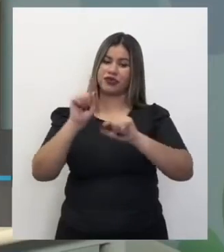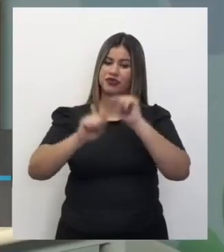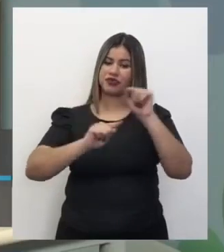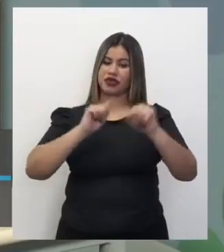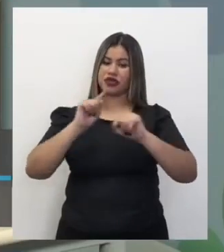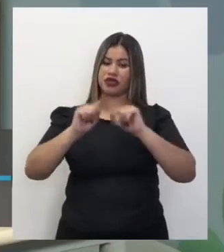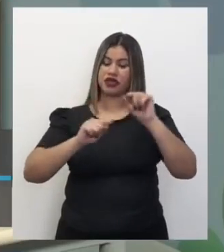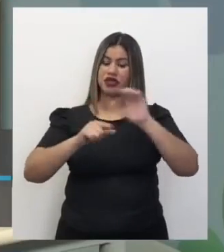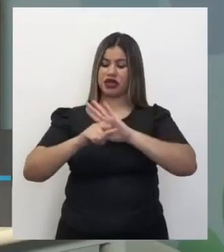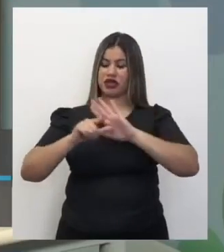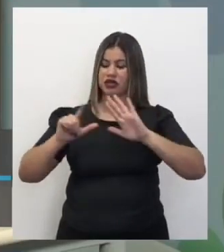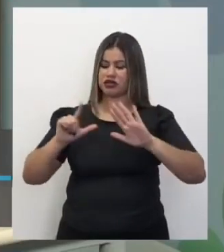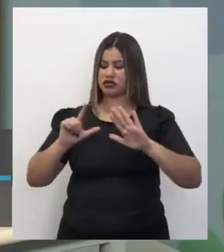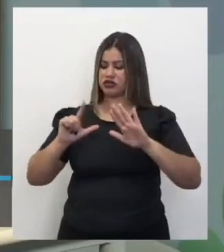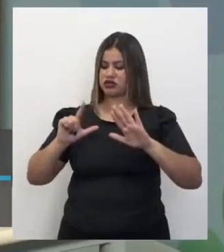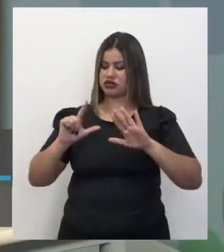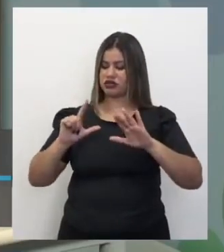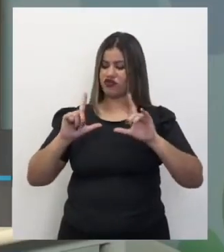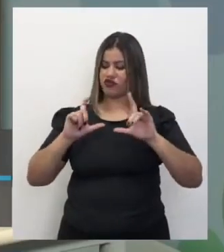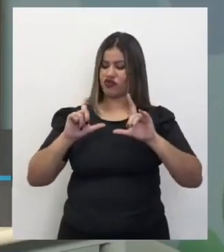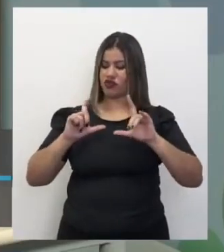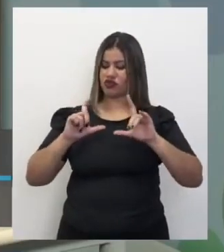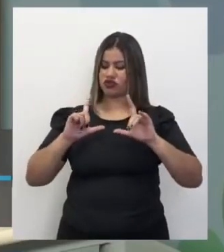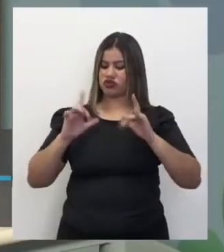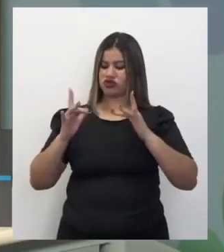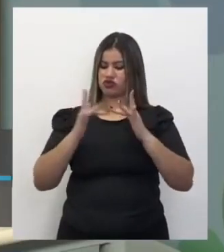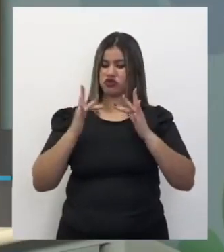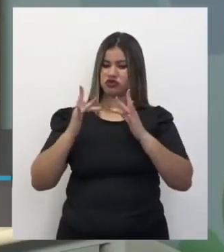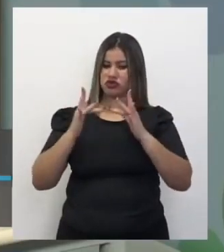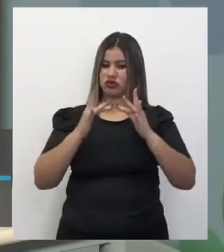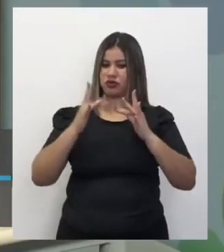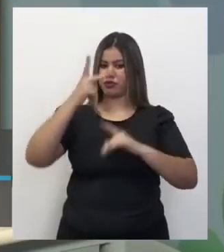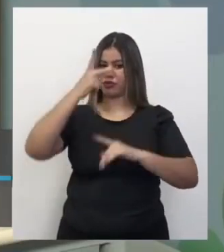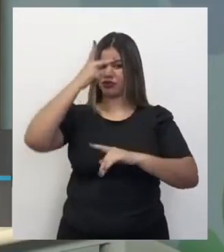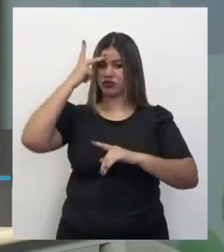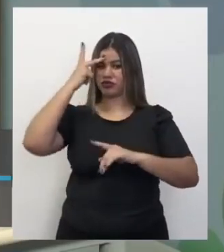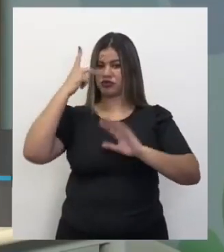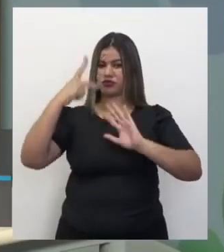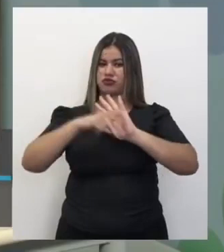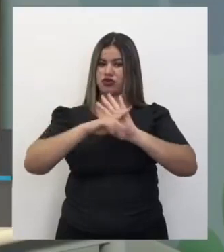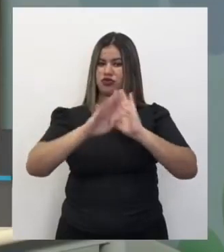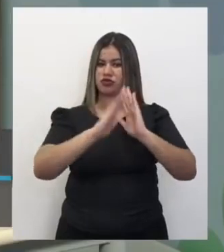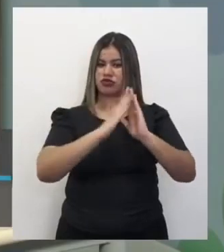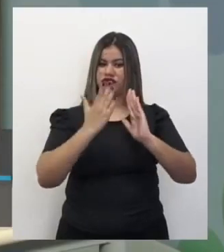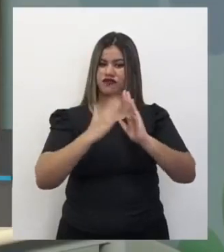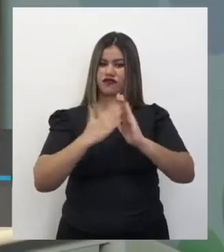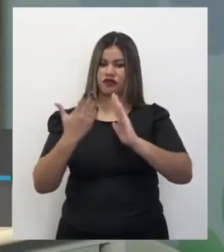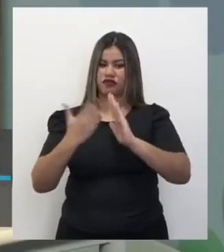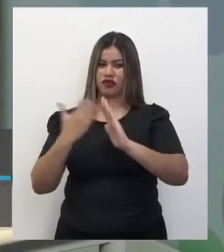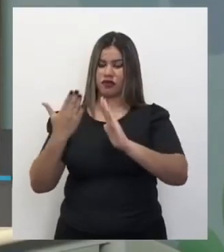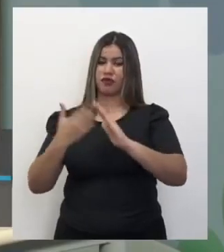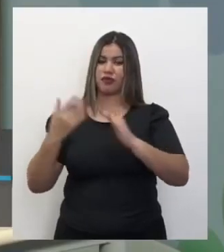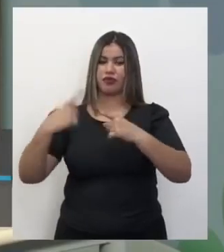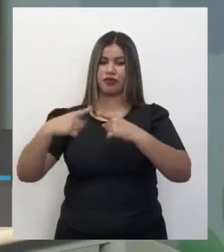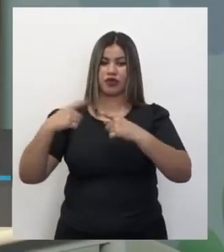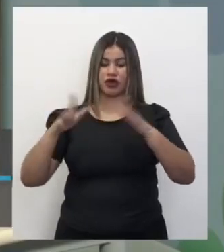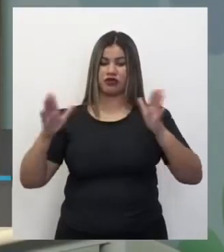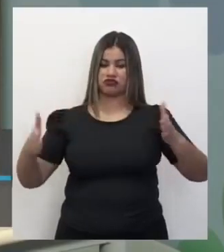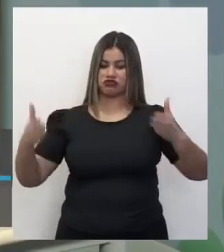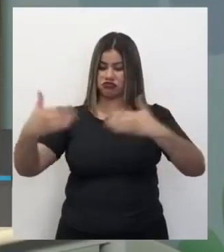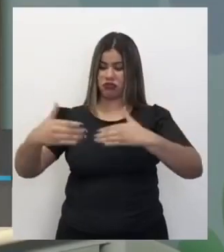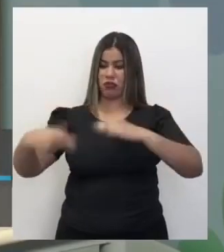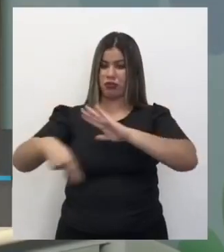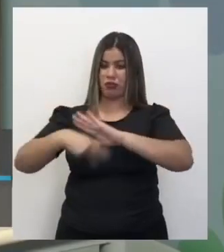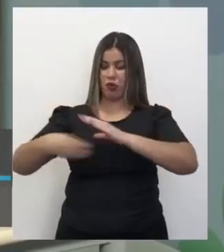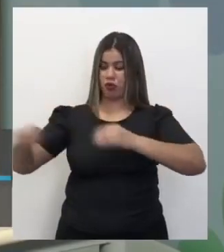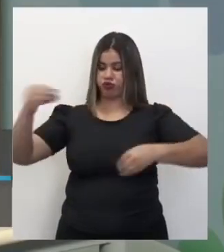eu fiz antes de fazer a foto, eu tive contato com o pessoal da favela porque estava tendo uma distribuição de cesta básica. Foi durante a